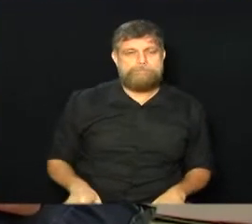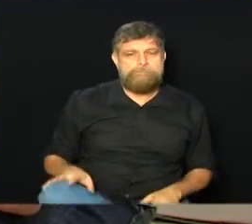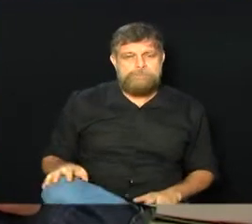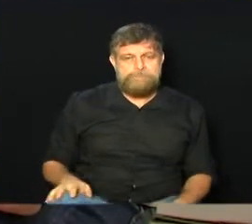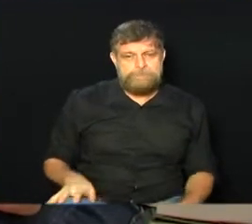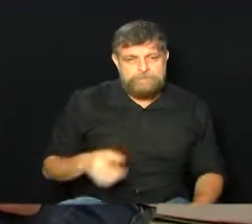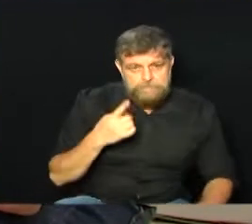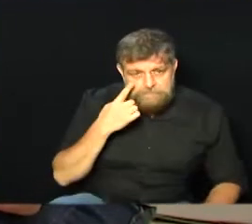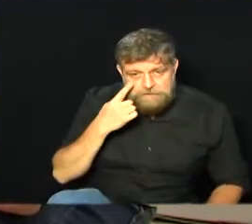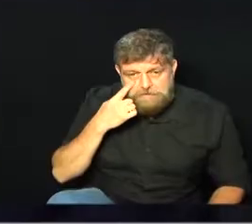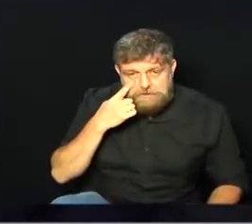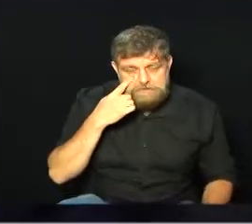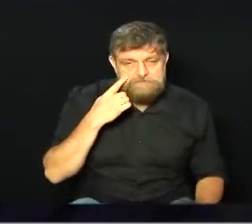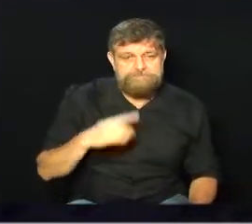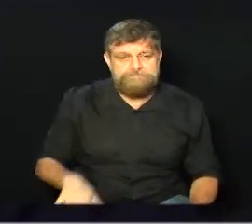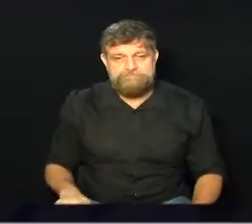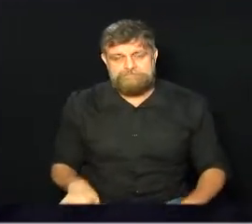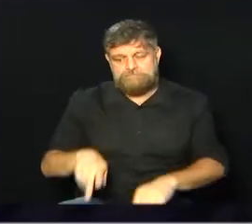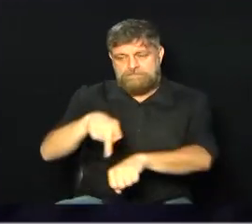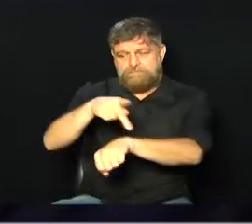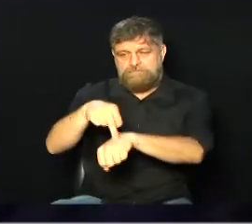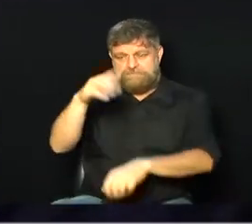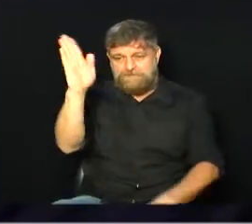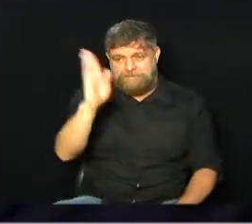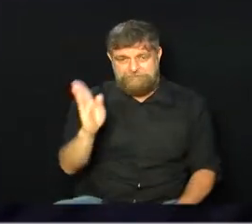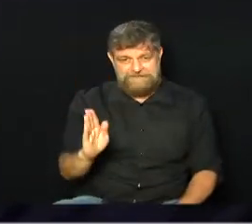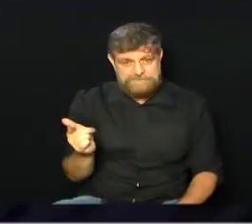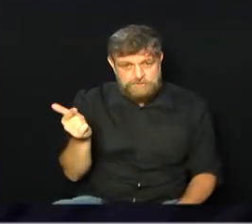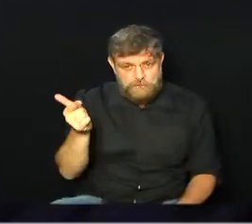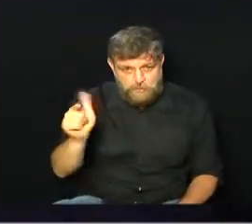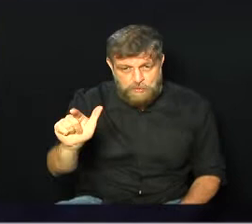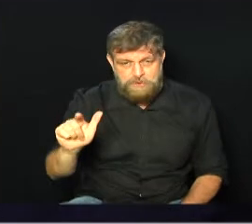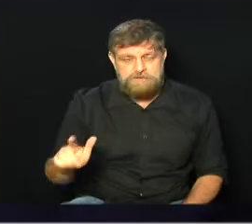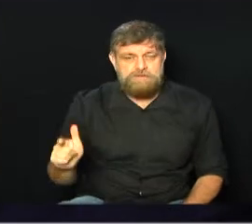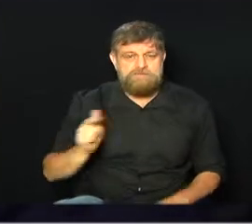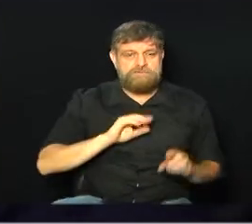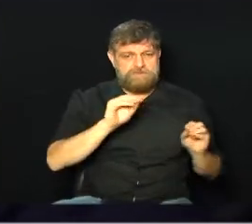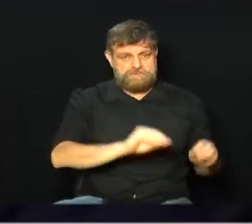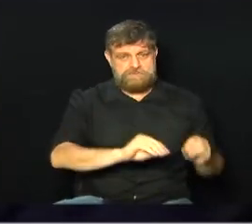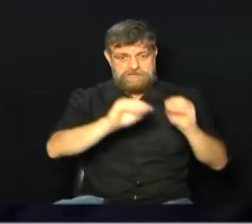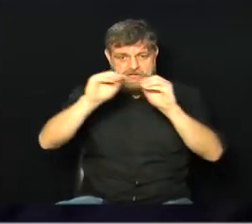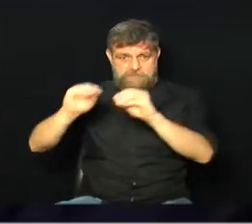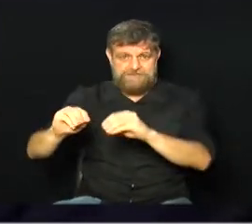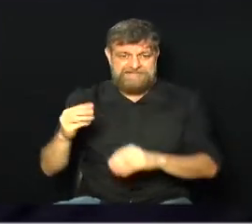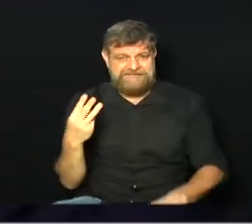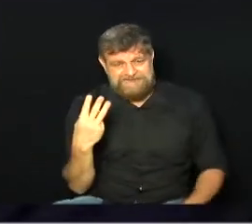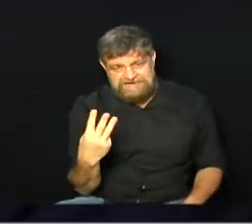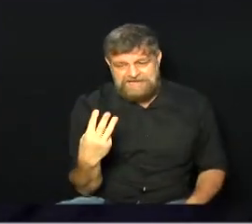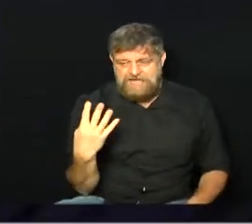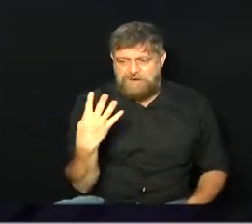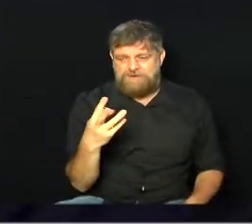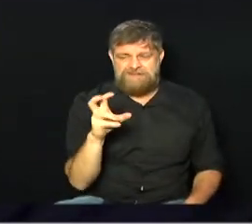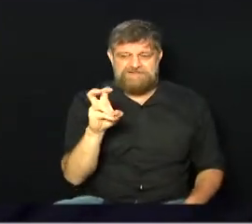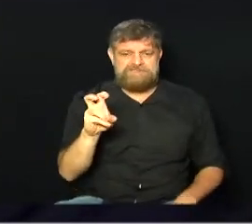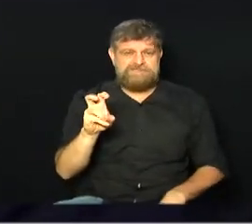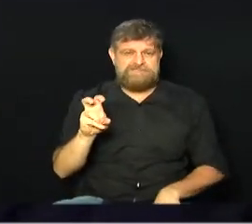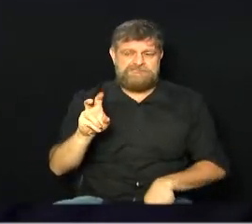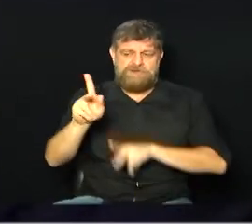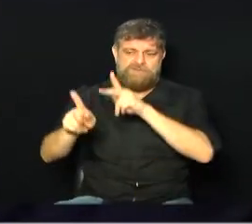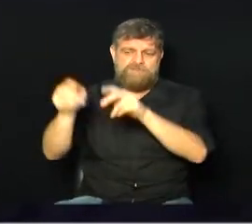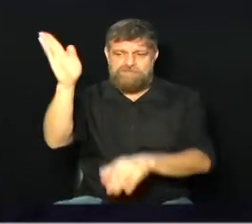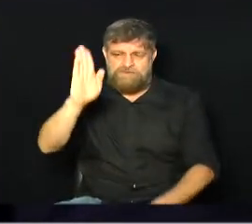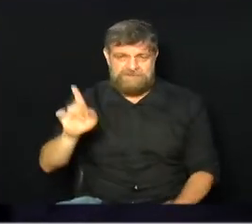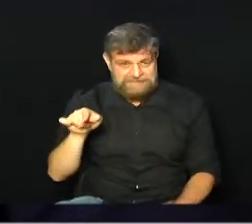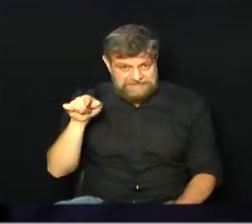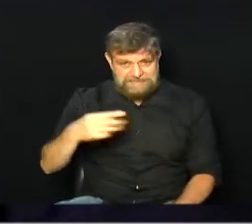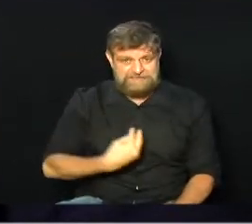Olha, fora do Brasil, quando você é um brasileiro e vai para um clube que tem 3, 4, 5 brasileiros,